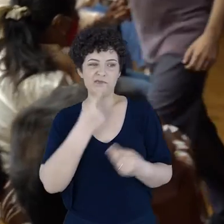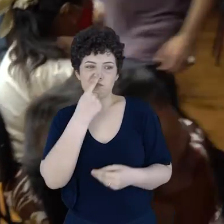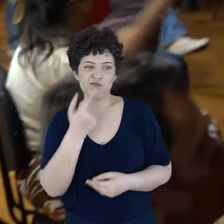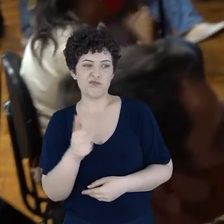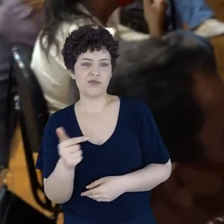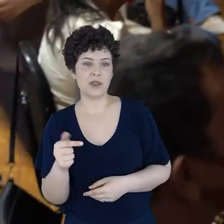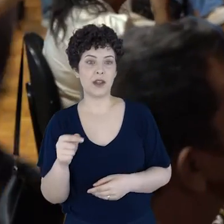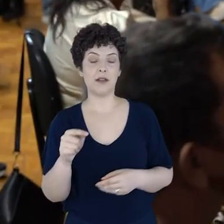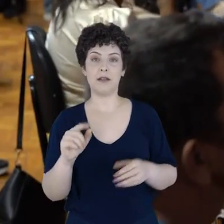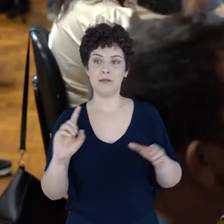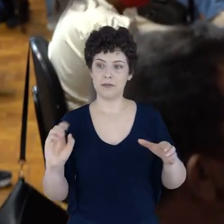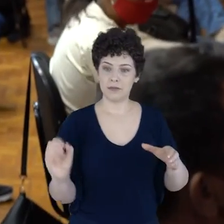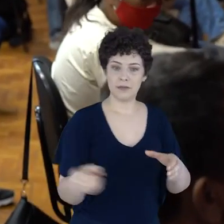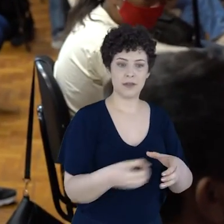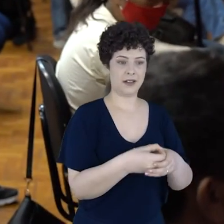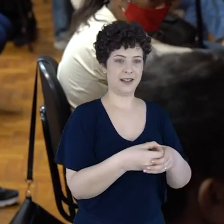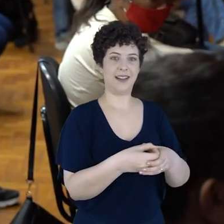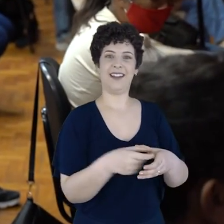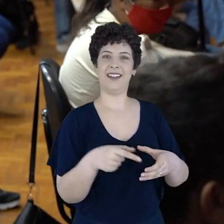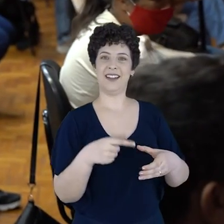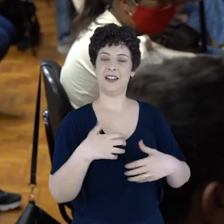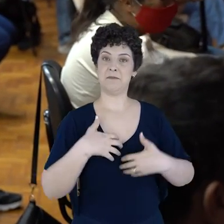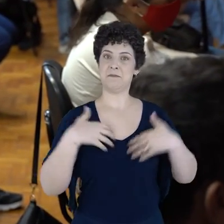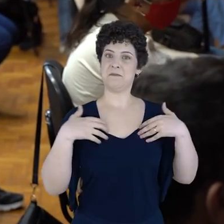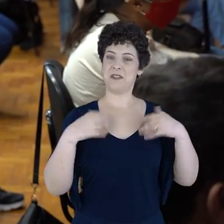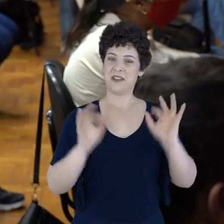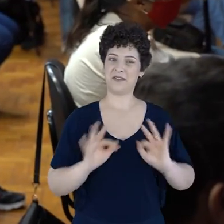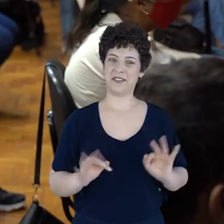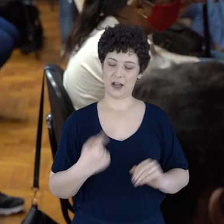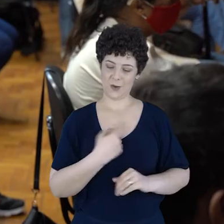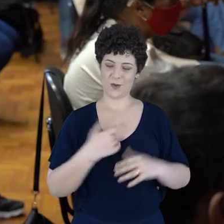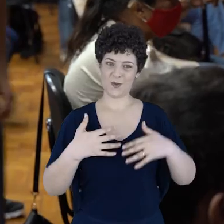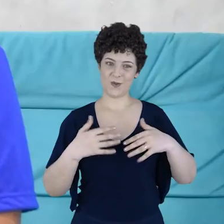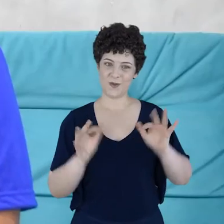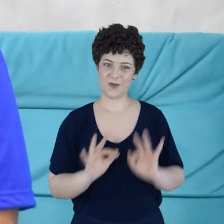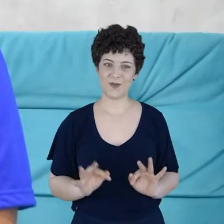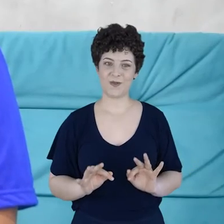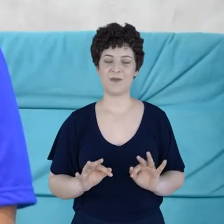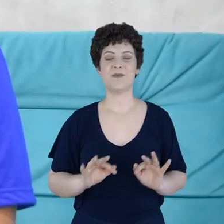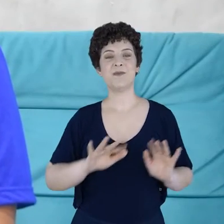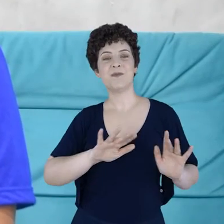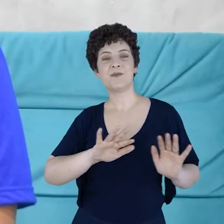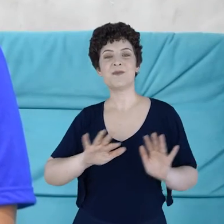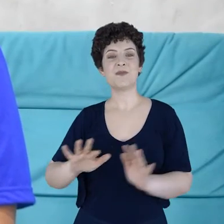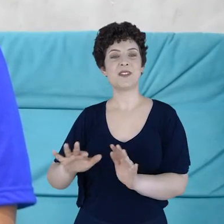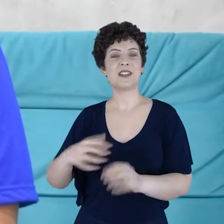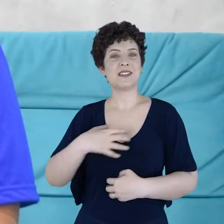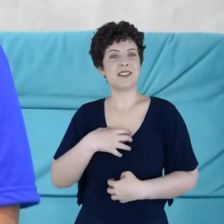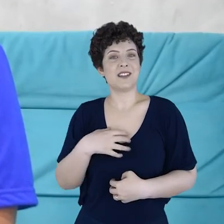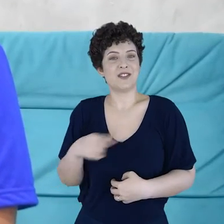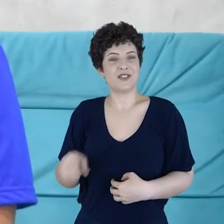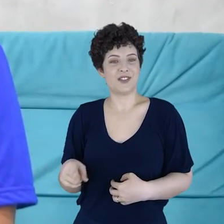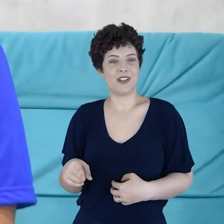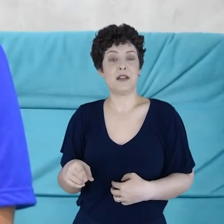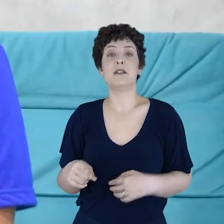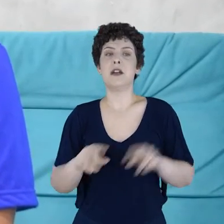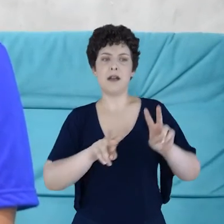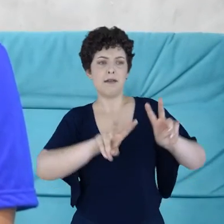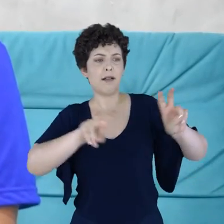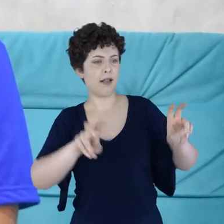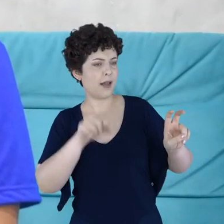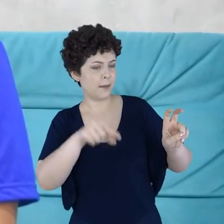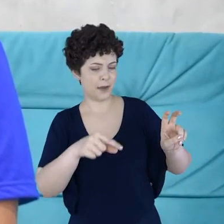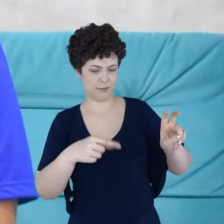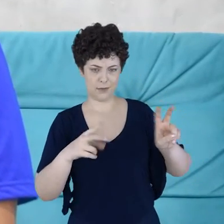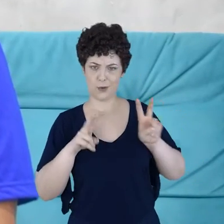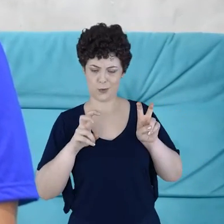e de repente elas estavam lá dentro. E assim, mas ficamos muito felizes, né, porque a gente segue aquele lema, nada